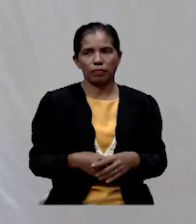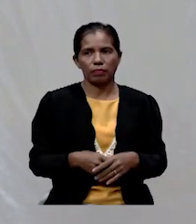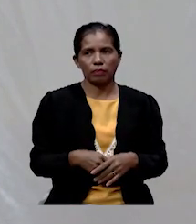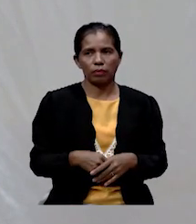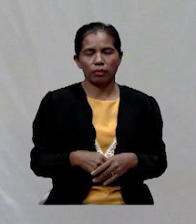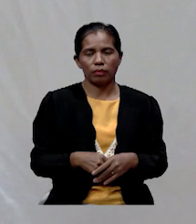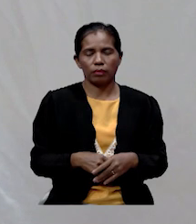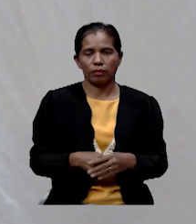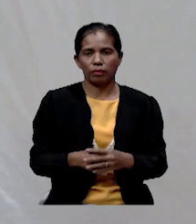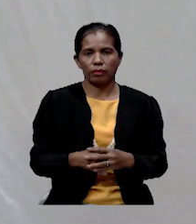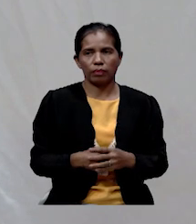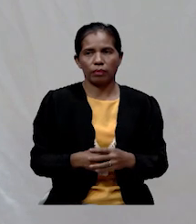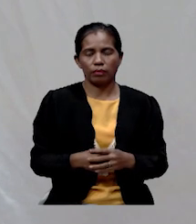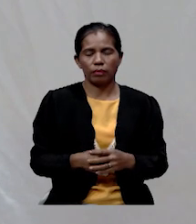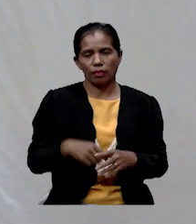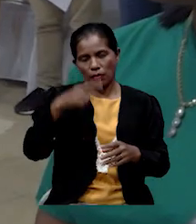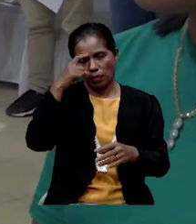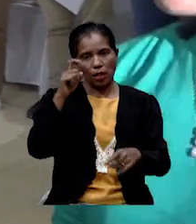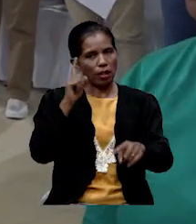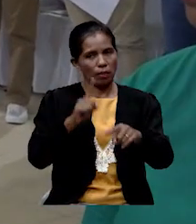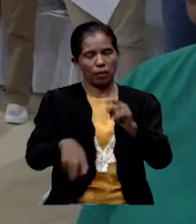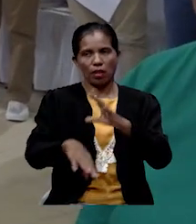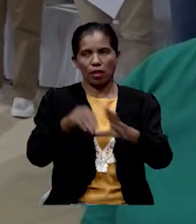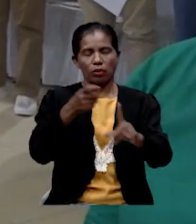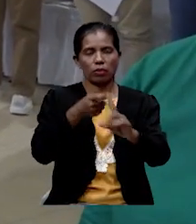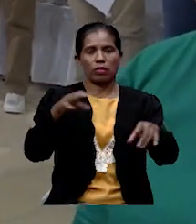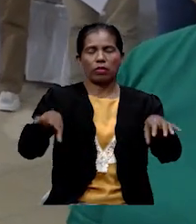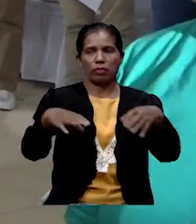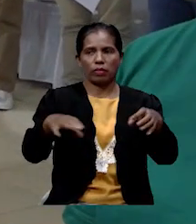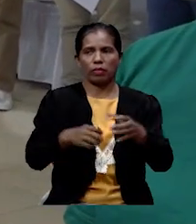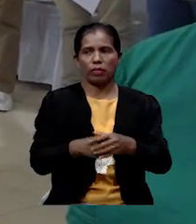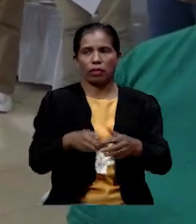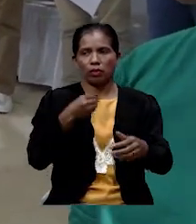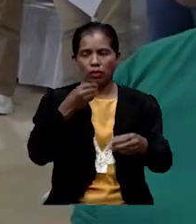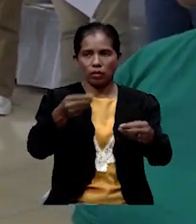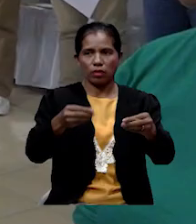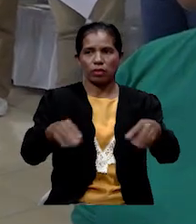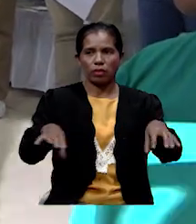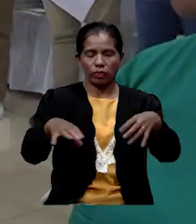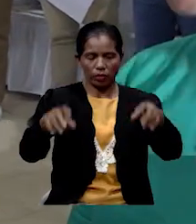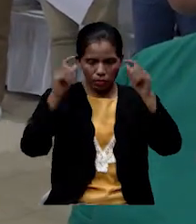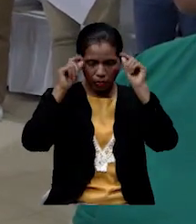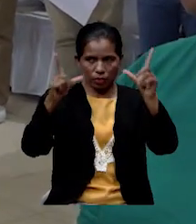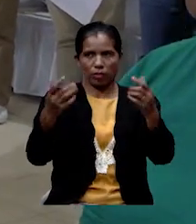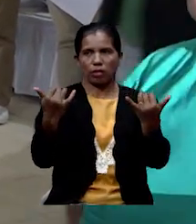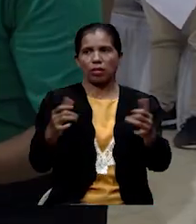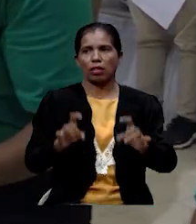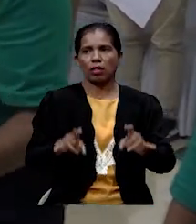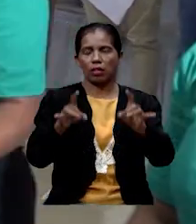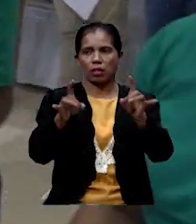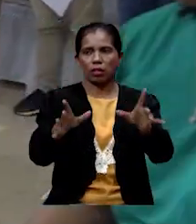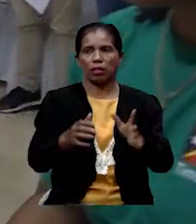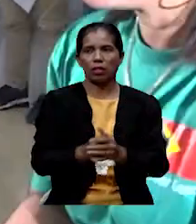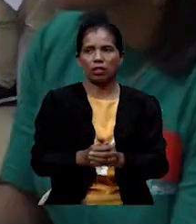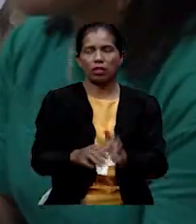Hã? Ad liuana. Da maneira bela. Sefe governo encoraja trabalhador Timor-Wanzira na beira da Unê e Austrália no balo nebe